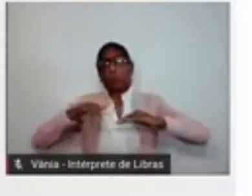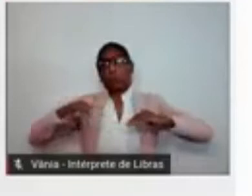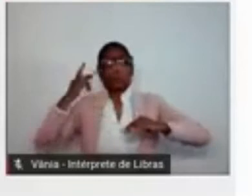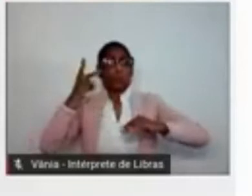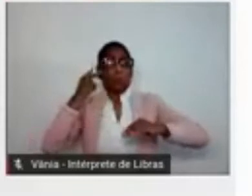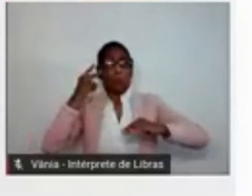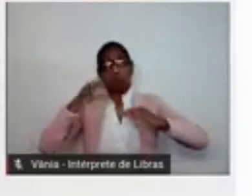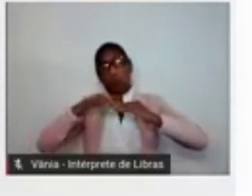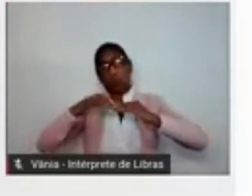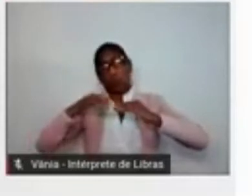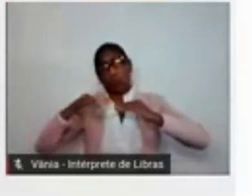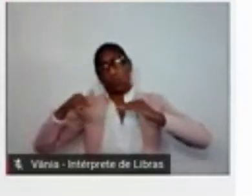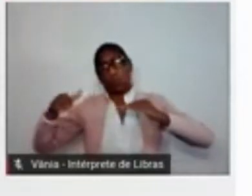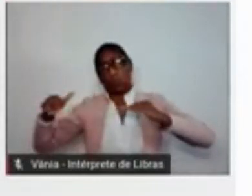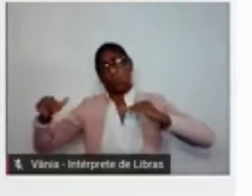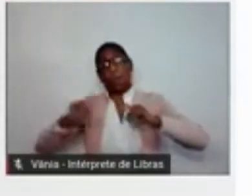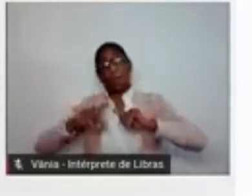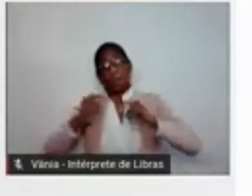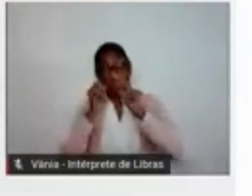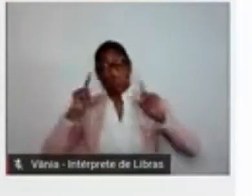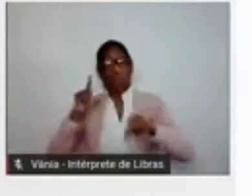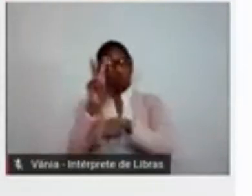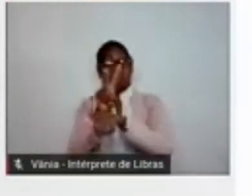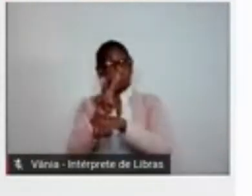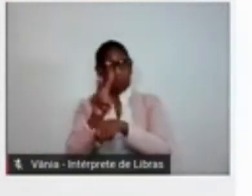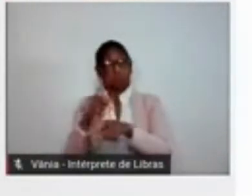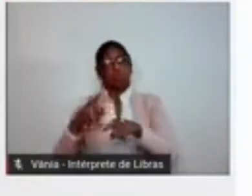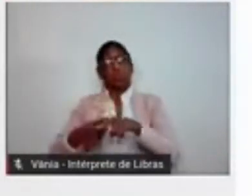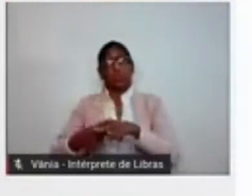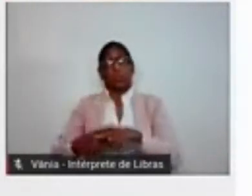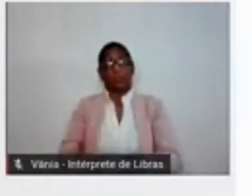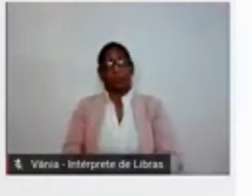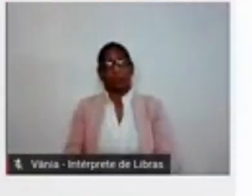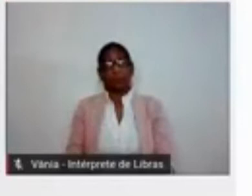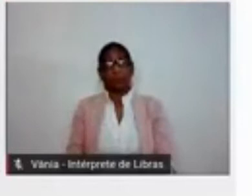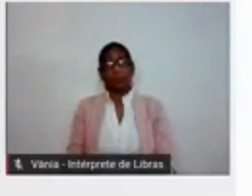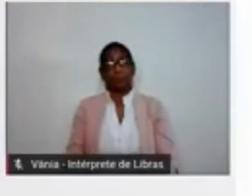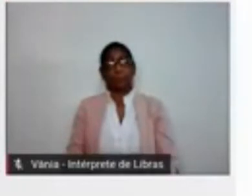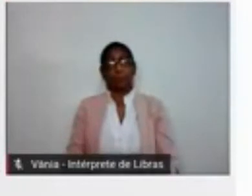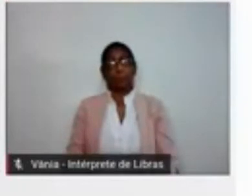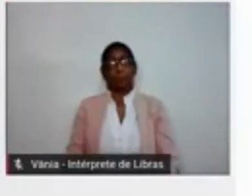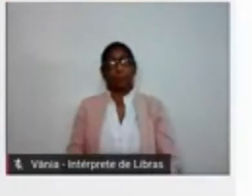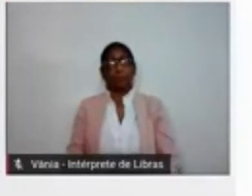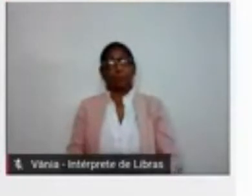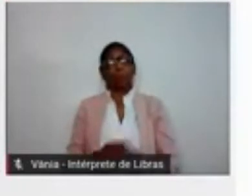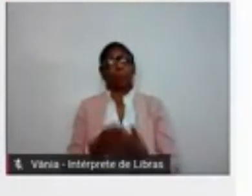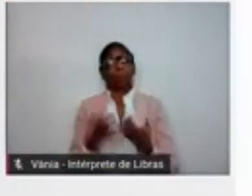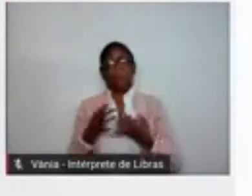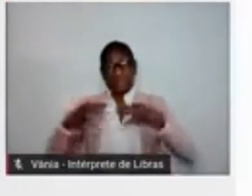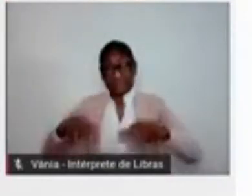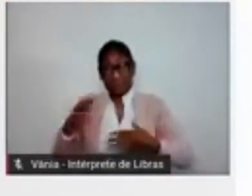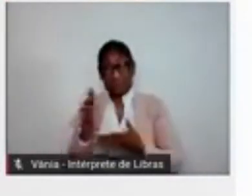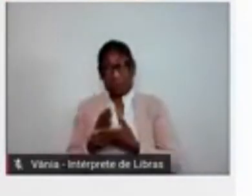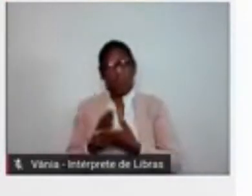se mantém um nível de alerta de risco na bandeira vermelha? Porque nada indica que venha uma